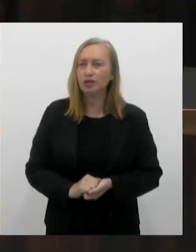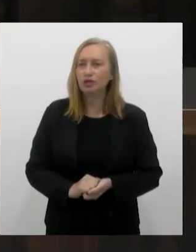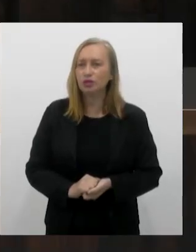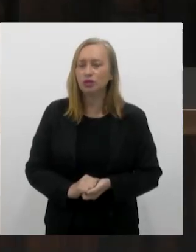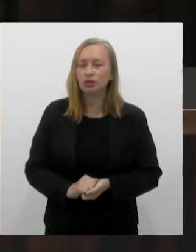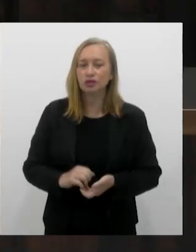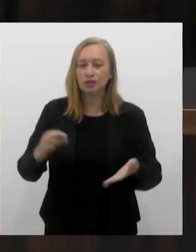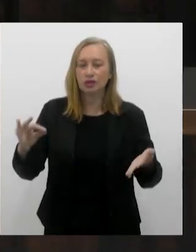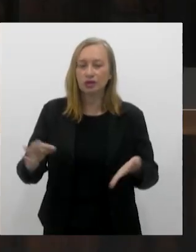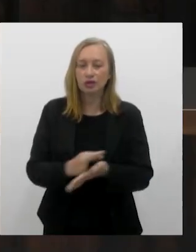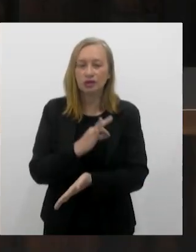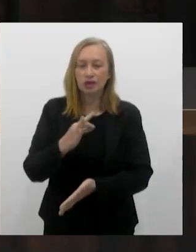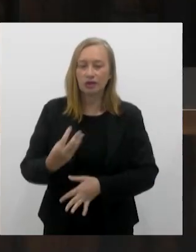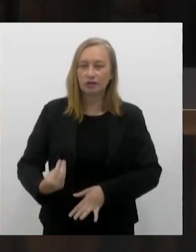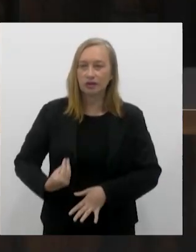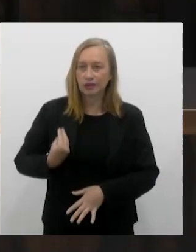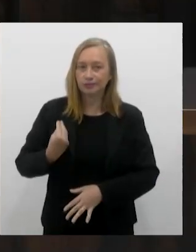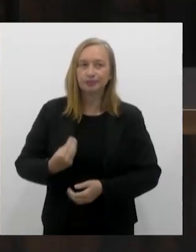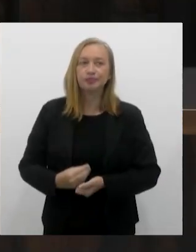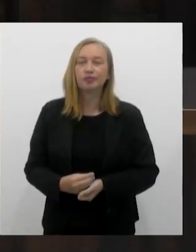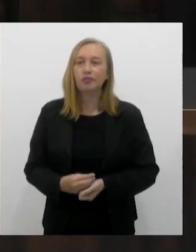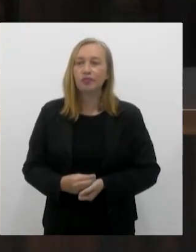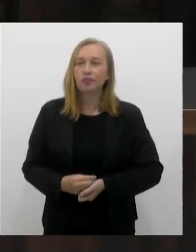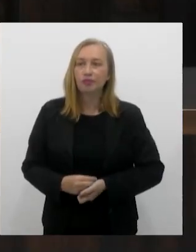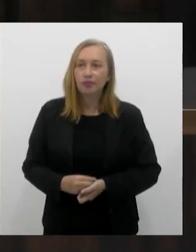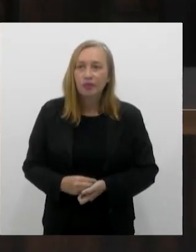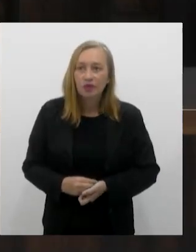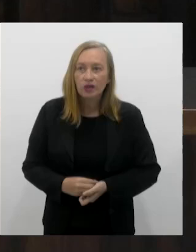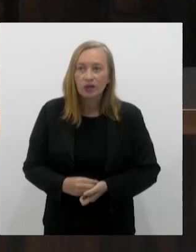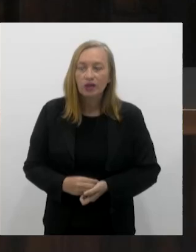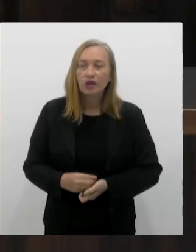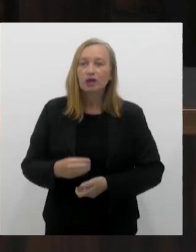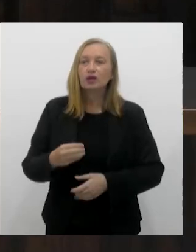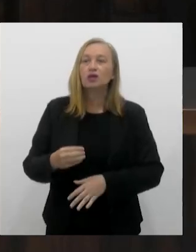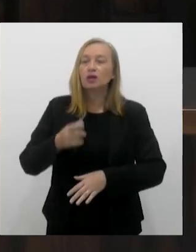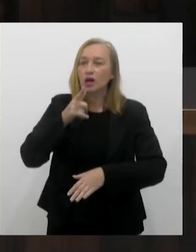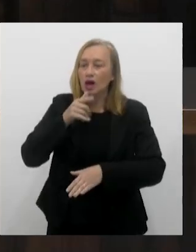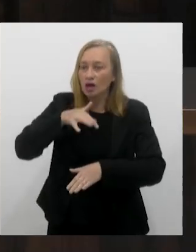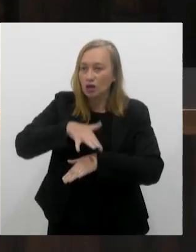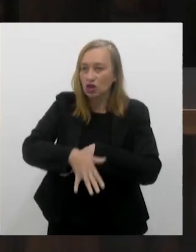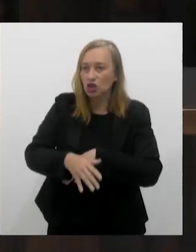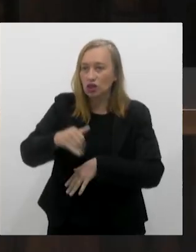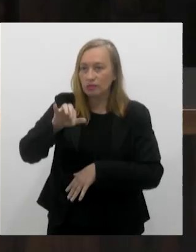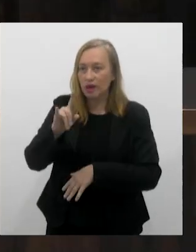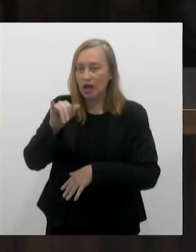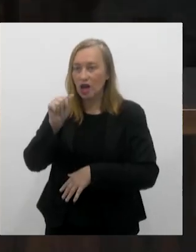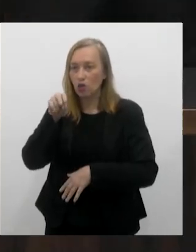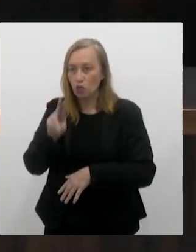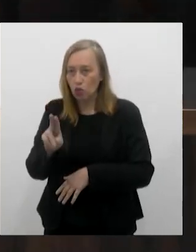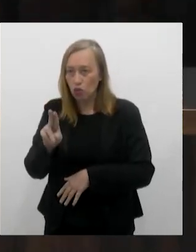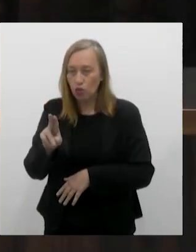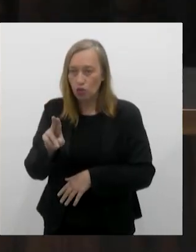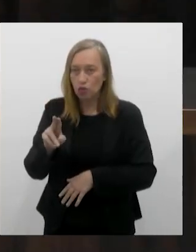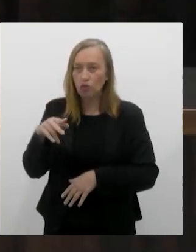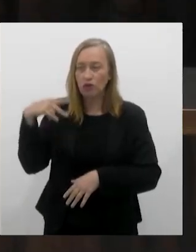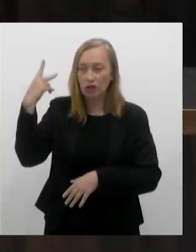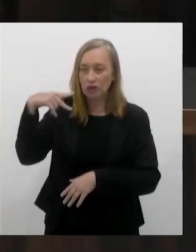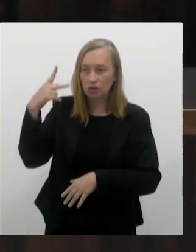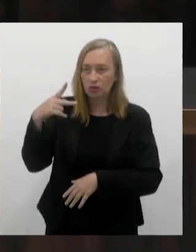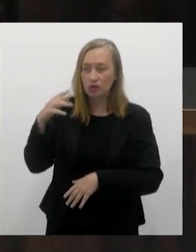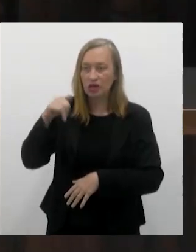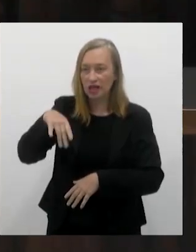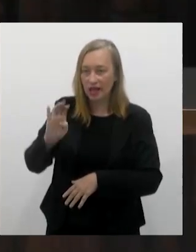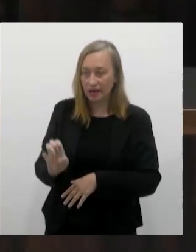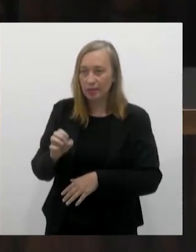Queria registrar a presença do primeiro suplente vereador de Cachoeiras de Macacu, Guilherme Vilar. Seja muito bem-vindo a esta